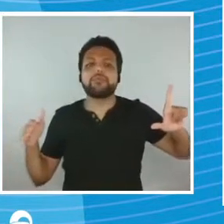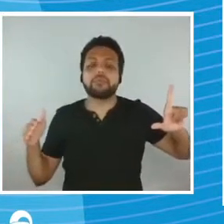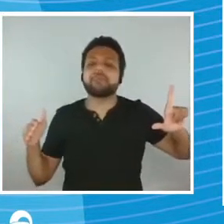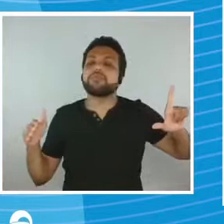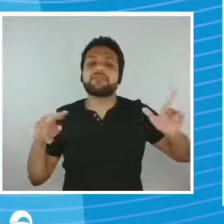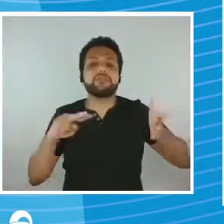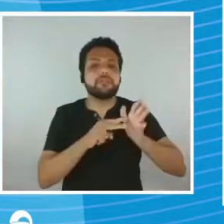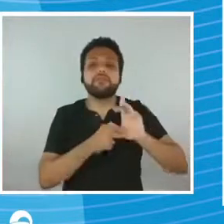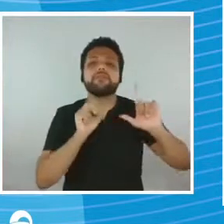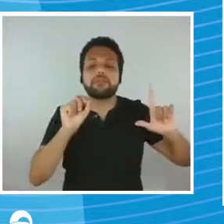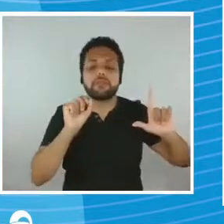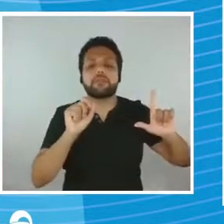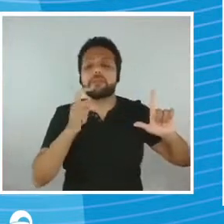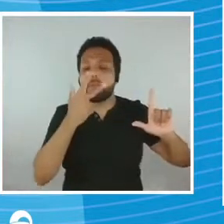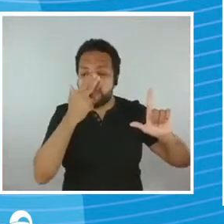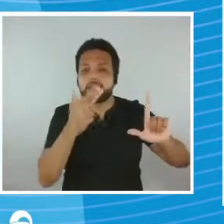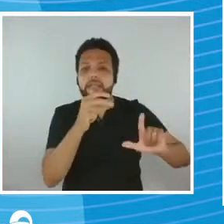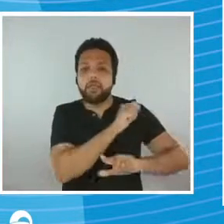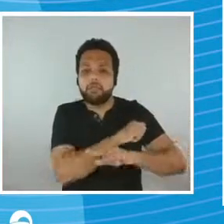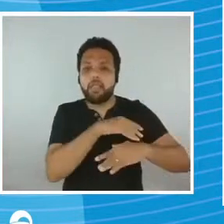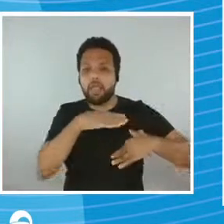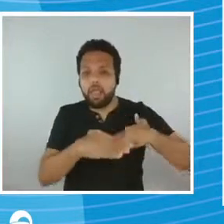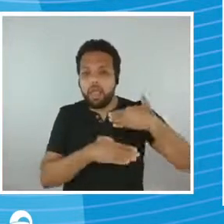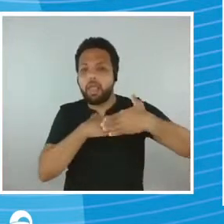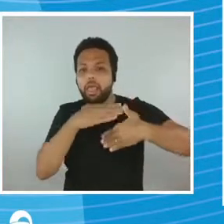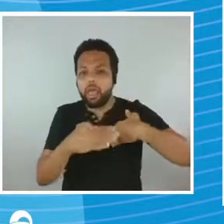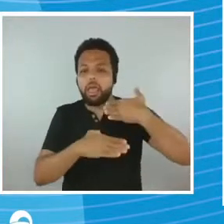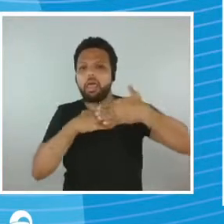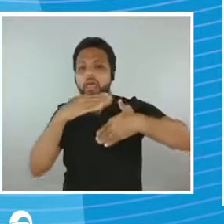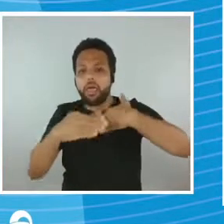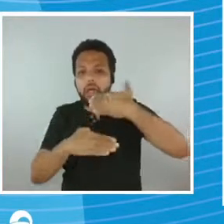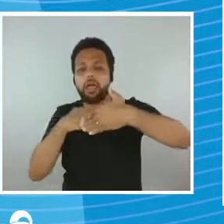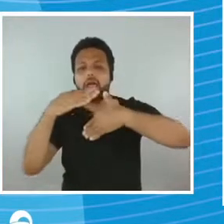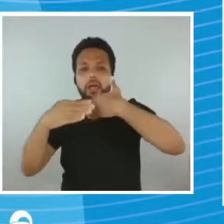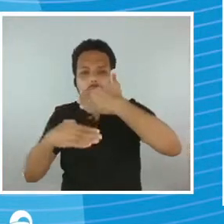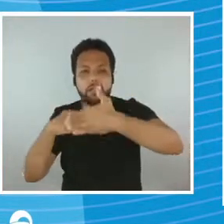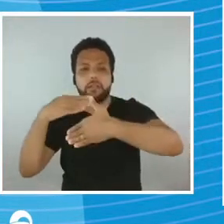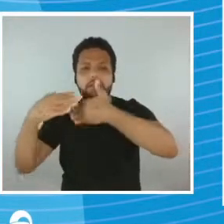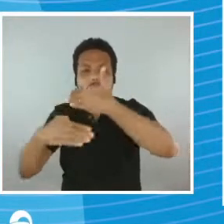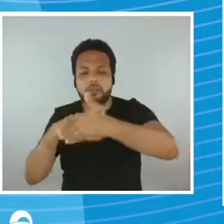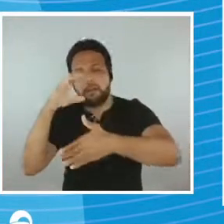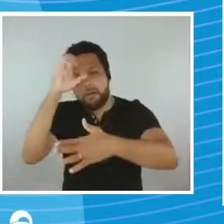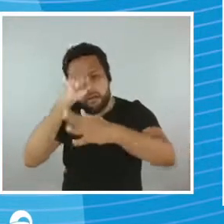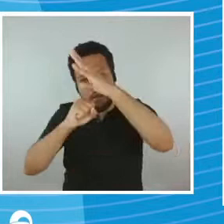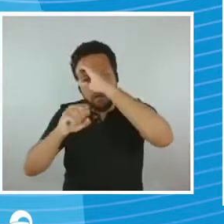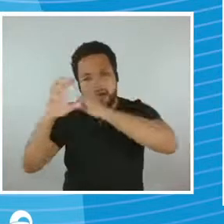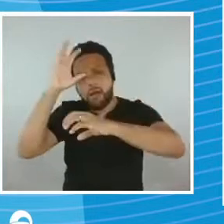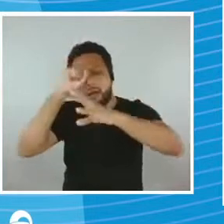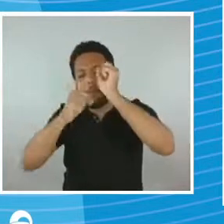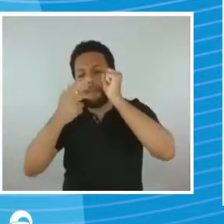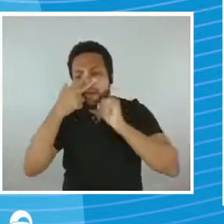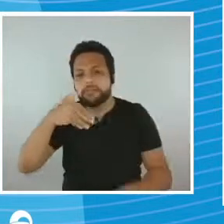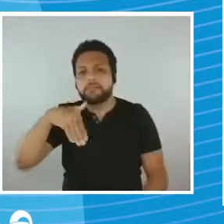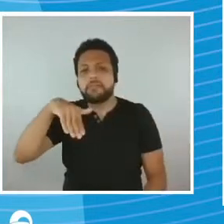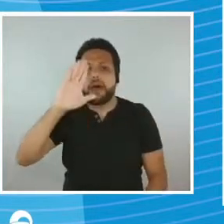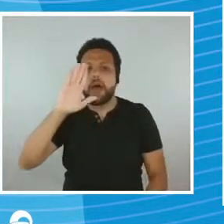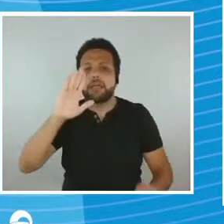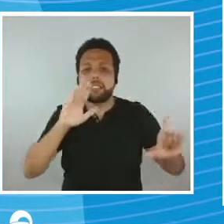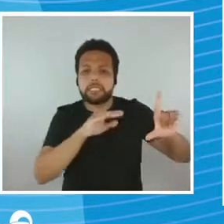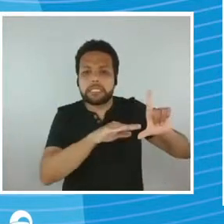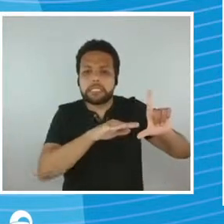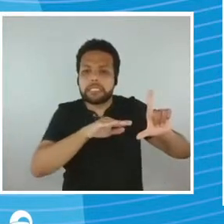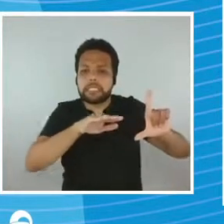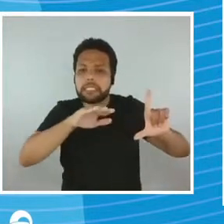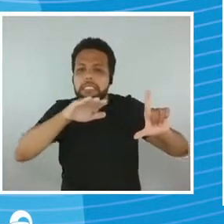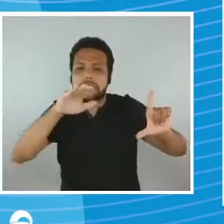vão galgando aí os degraus dessa escala e dessa escada de conhecimento, estão ali pelo meio da escala, estão ali no